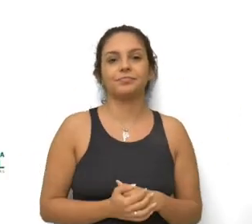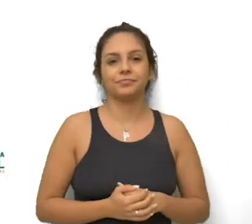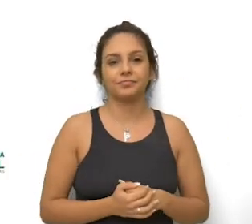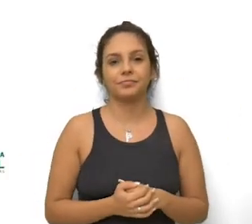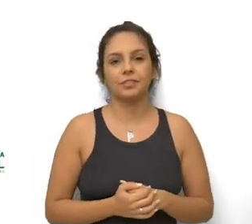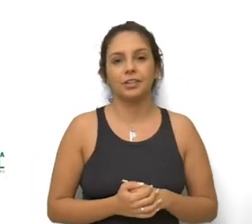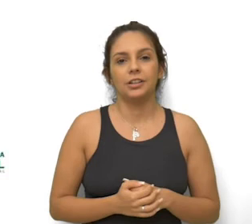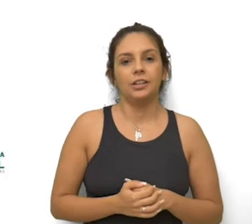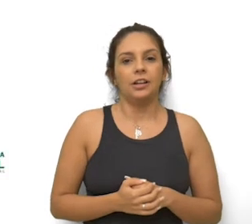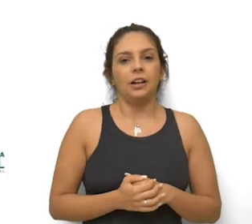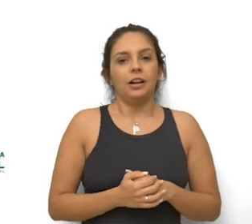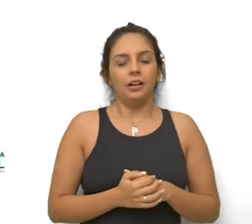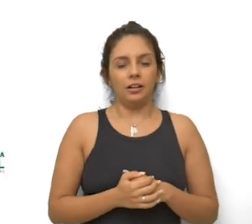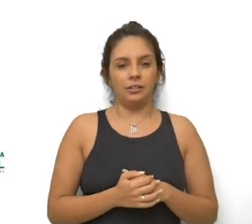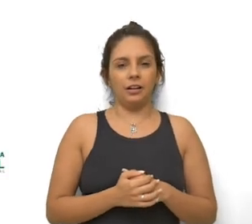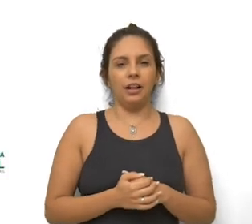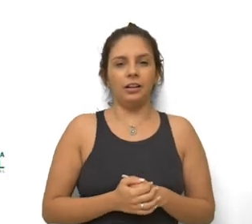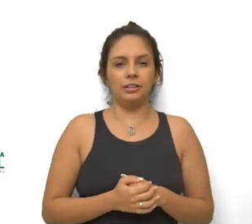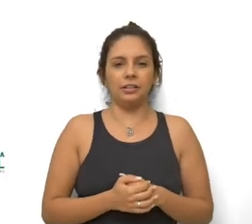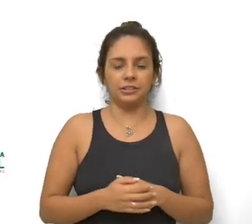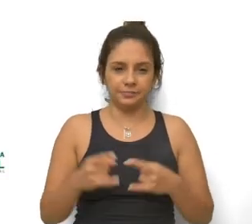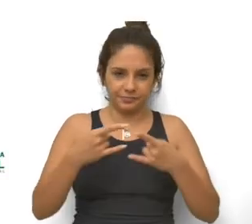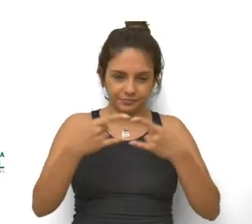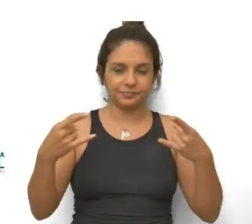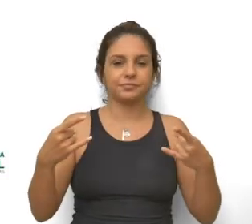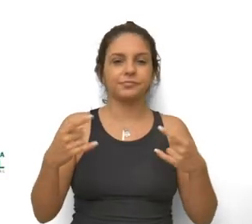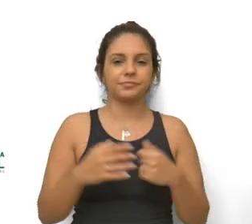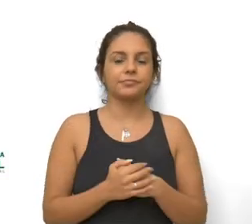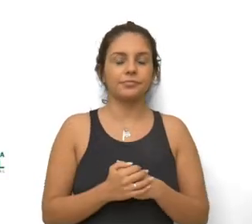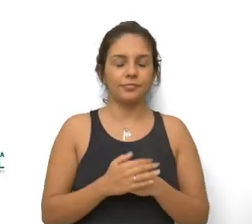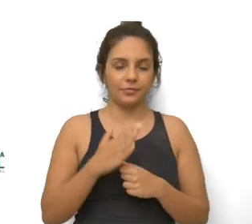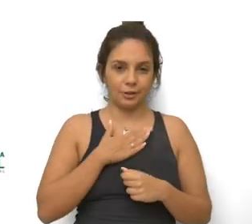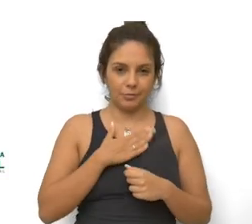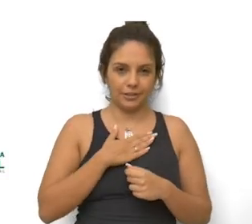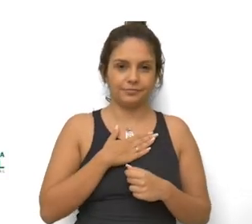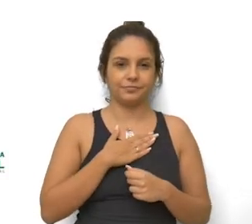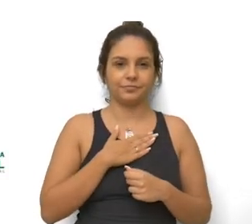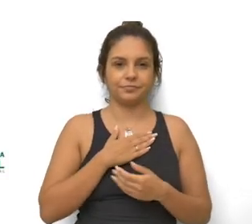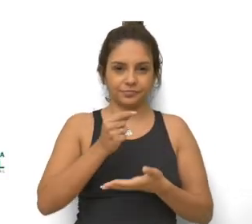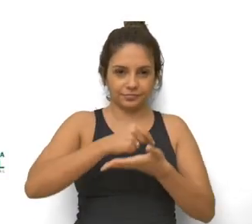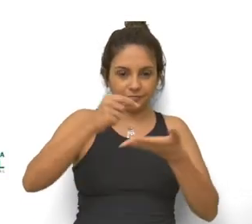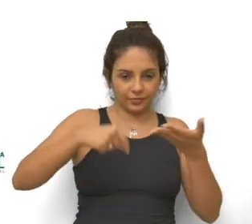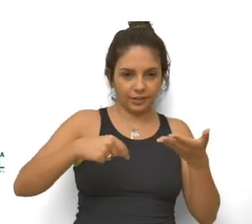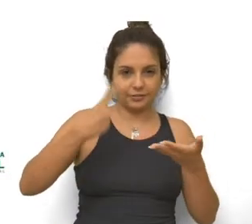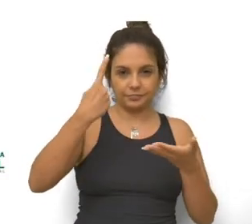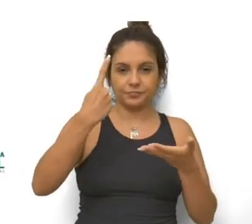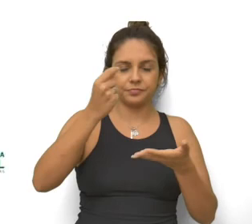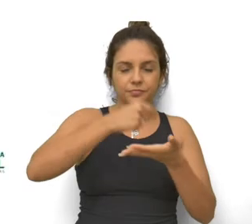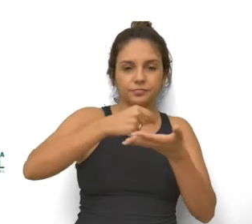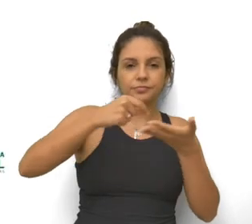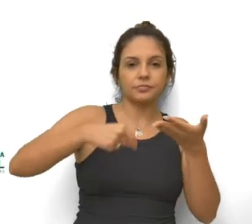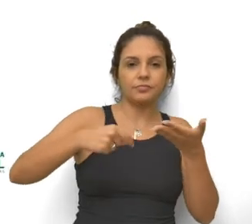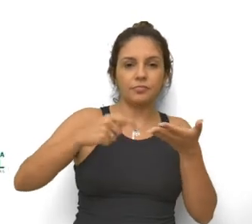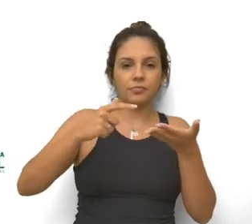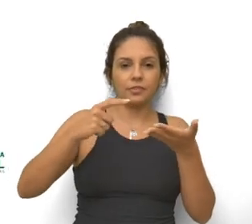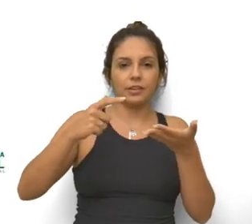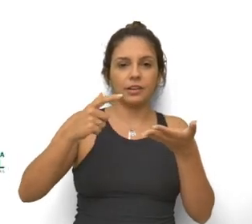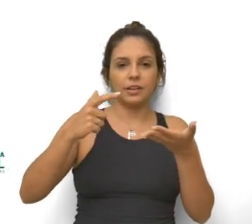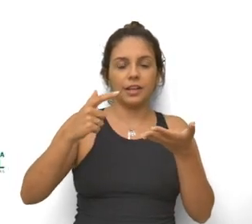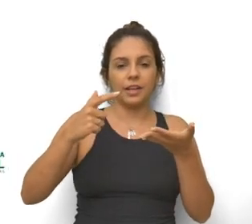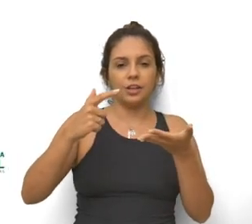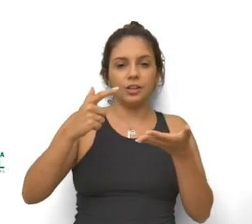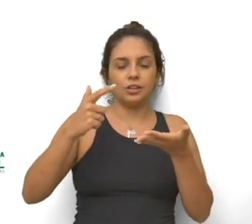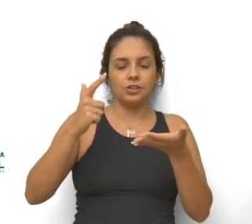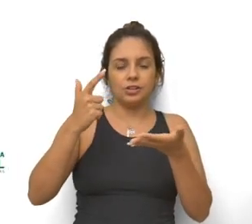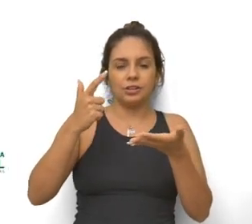alguém sortudo com um cheque da Elizabeth Bishop. O meu é o que ela assinou para uma assinatura da revista House and